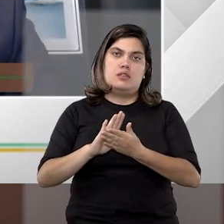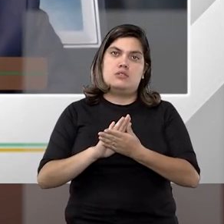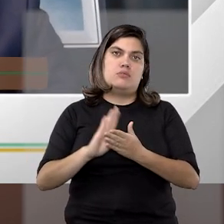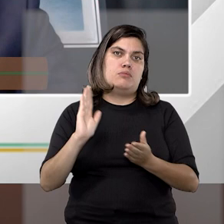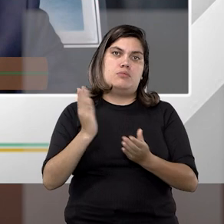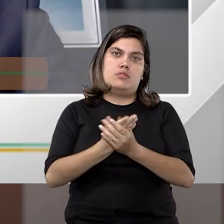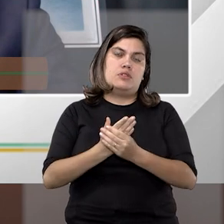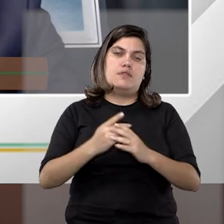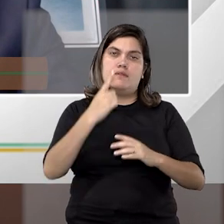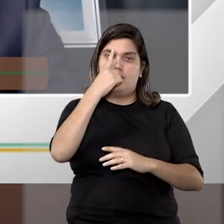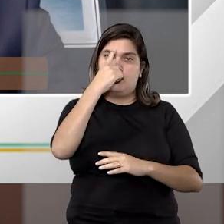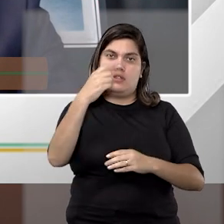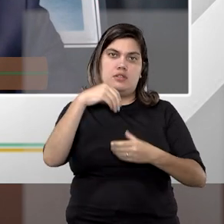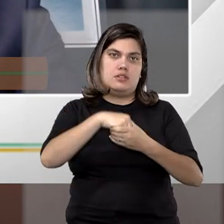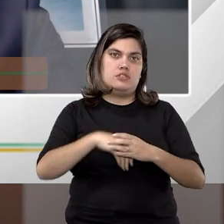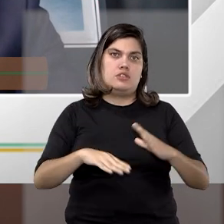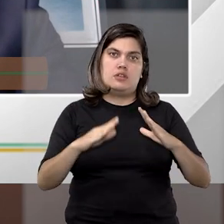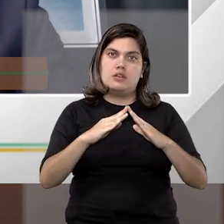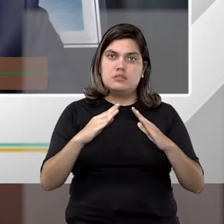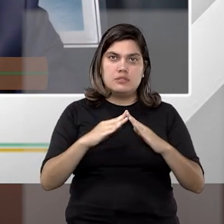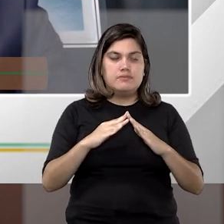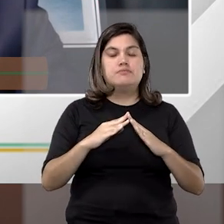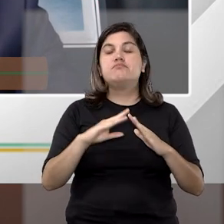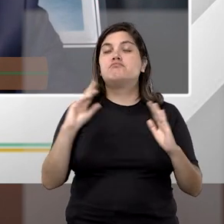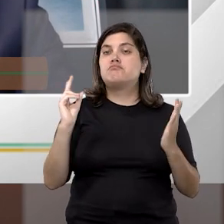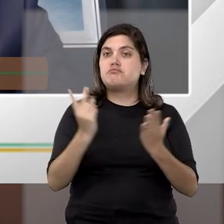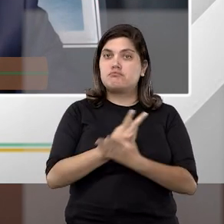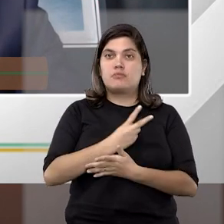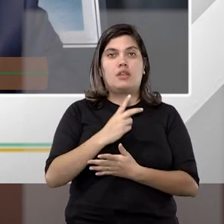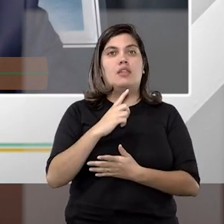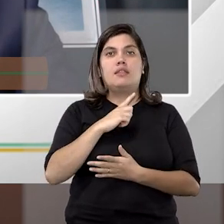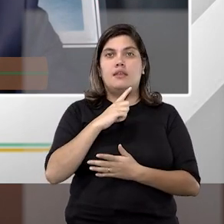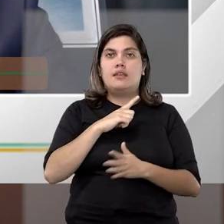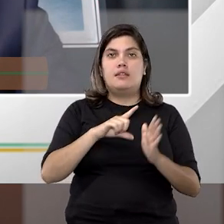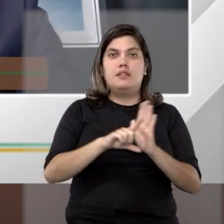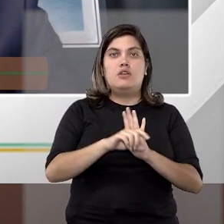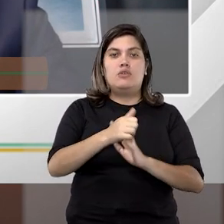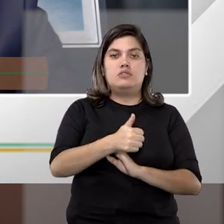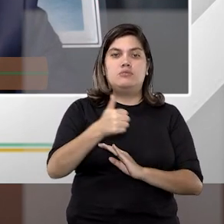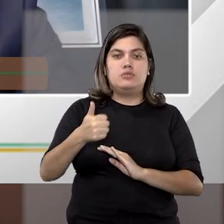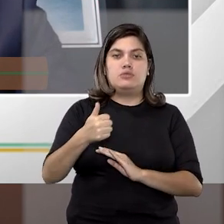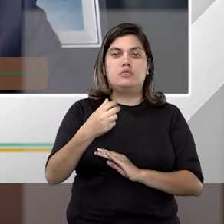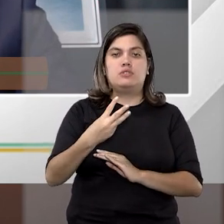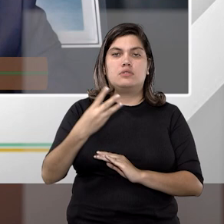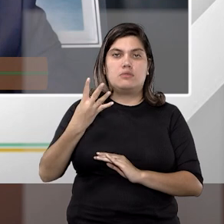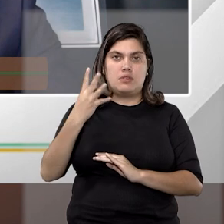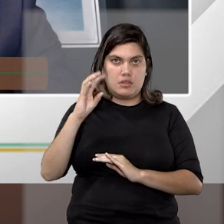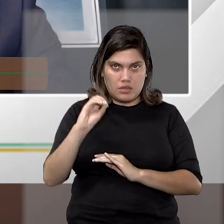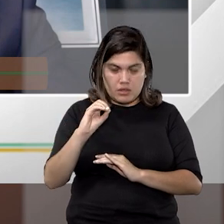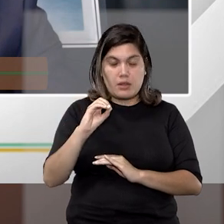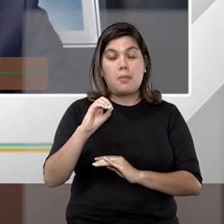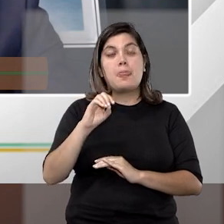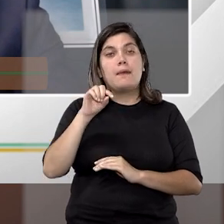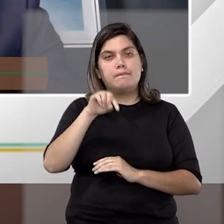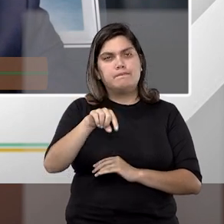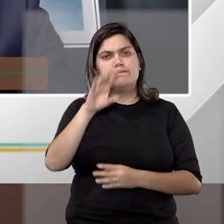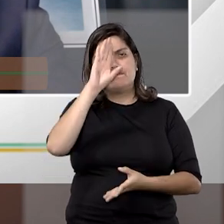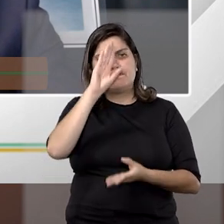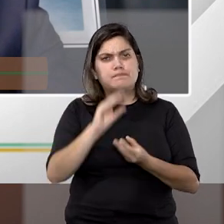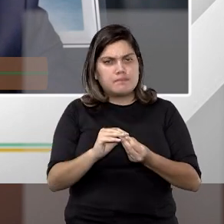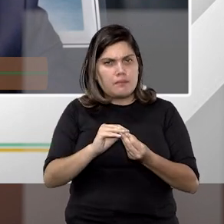receber nenhum processo de violência doméstica daqueles crimes cometidos reais da lei 11.340